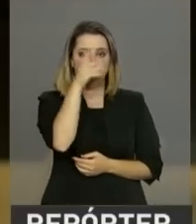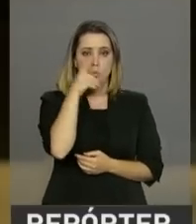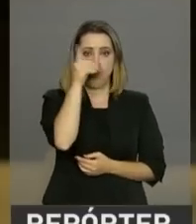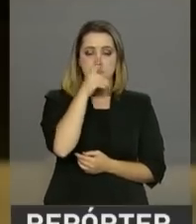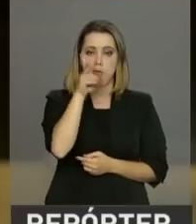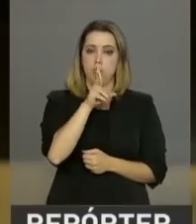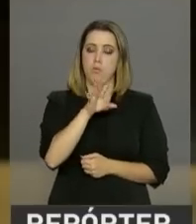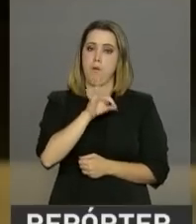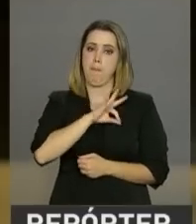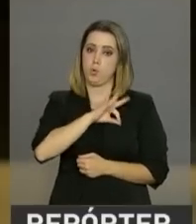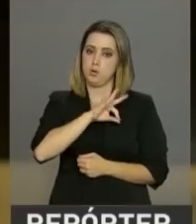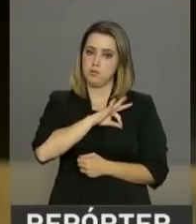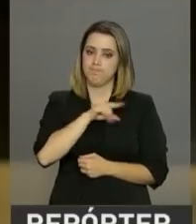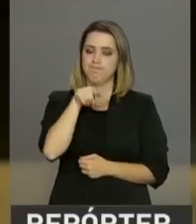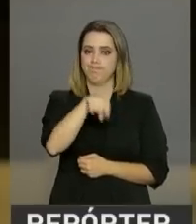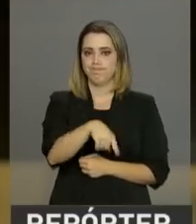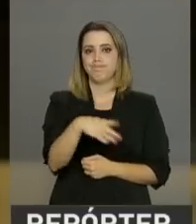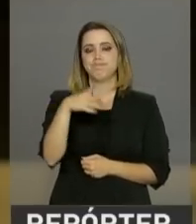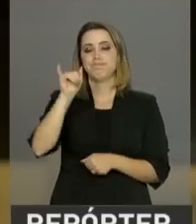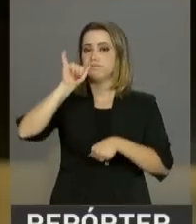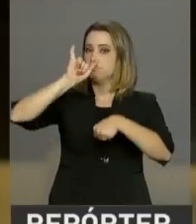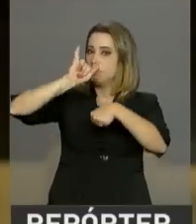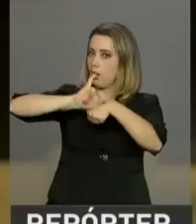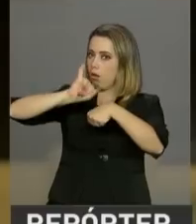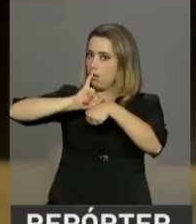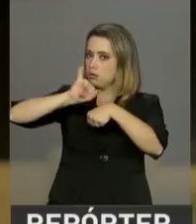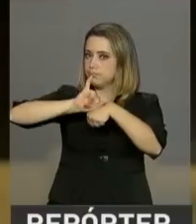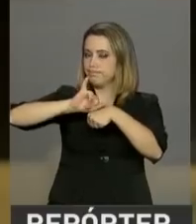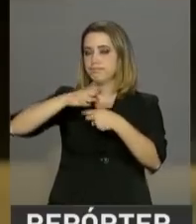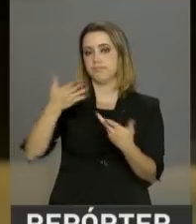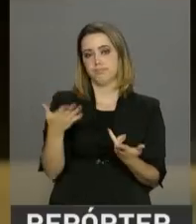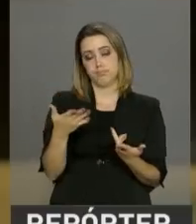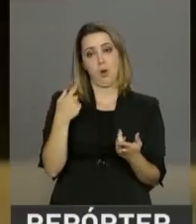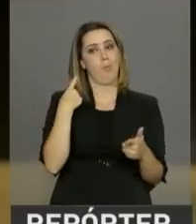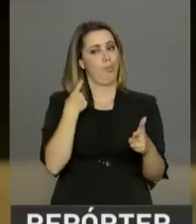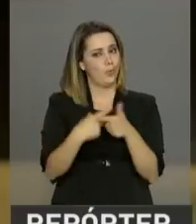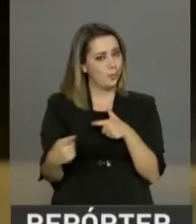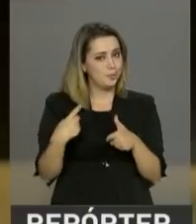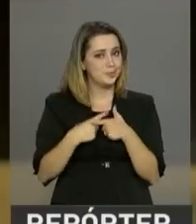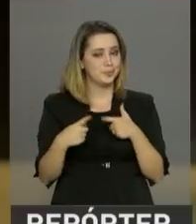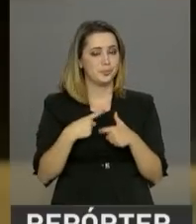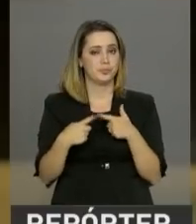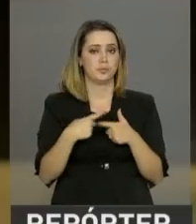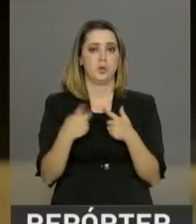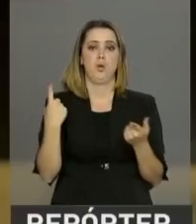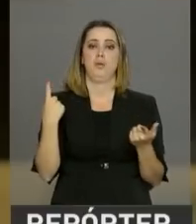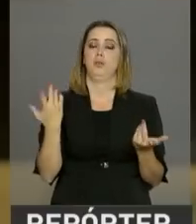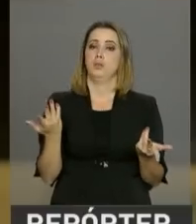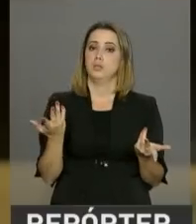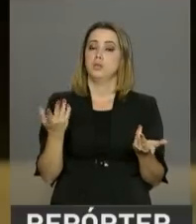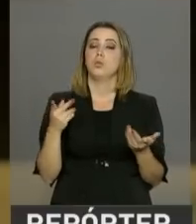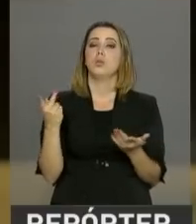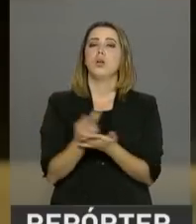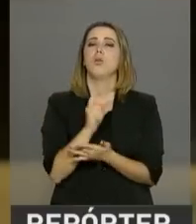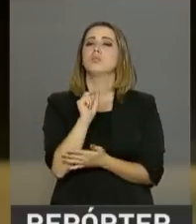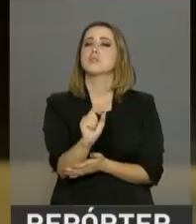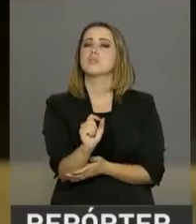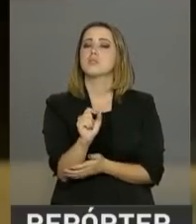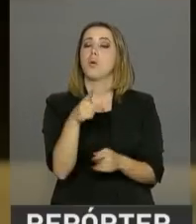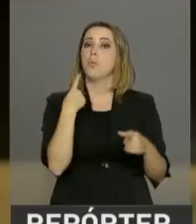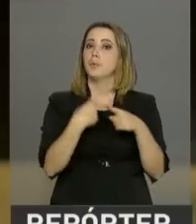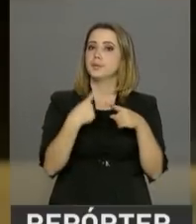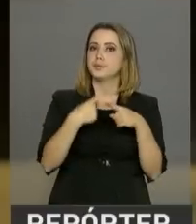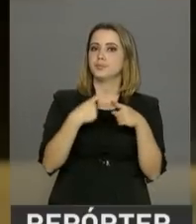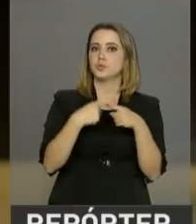e patrulhamento na região metropolitana de Vitória foi seriamente afetado, isso porque os policiais militares do